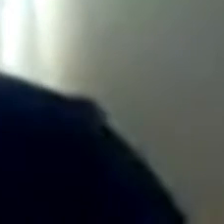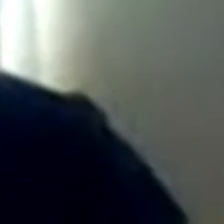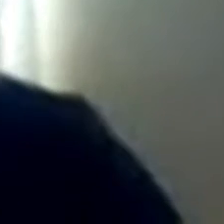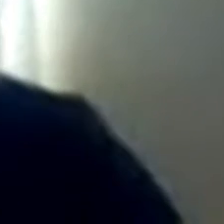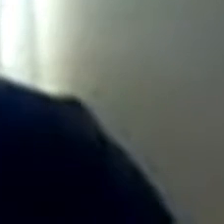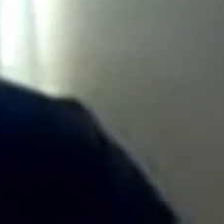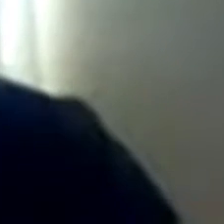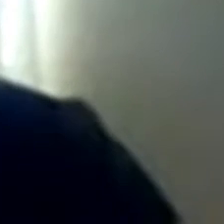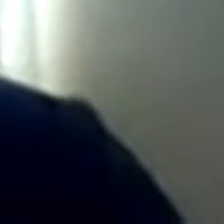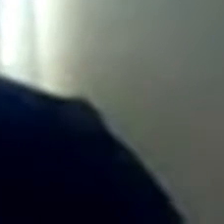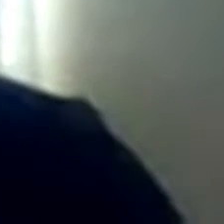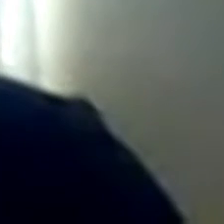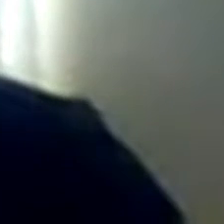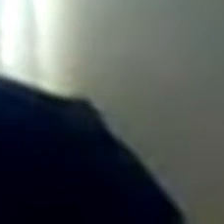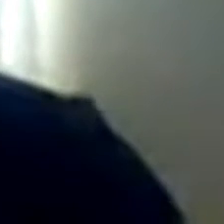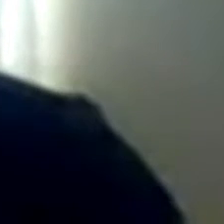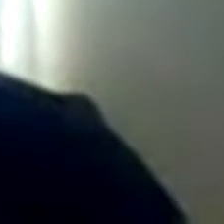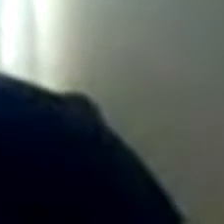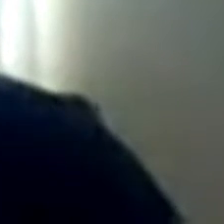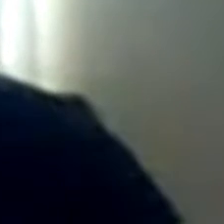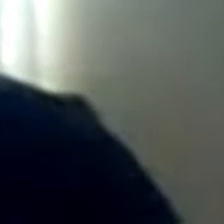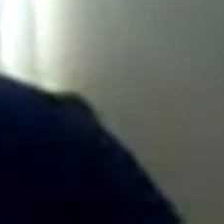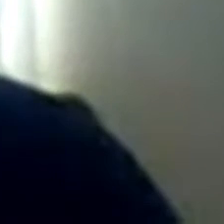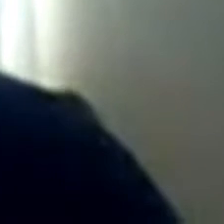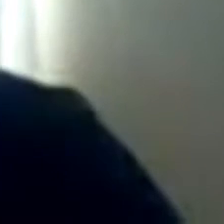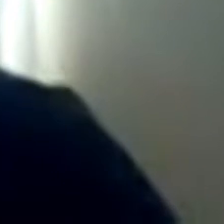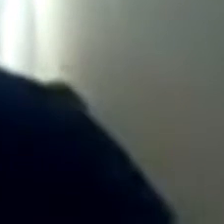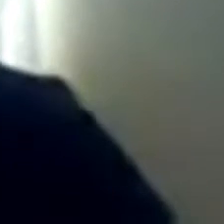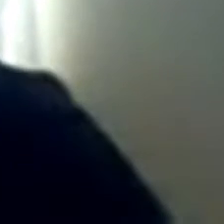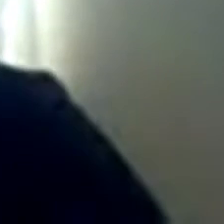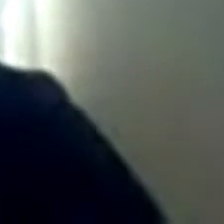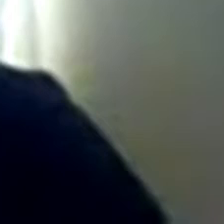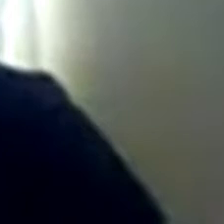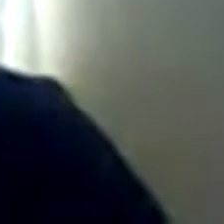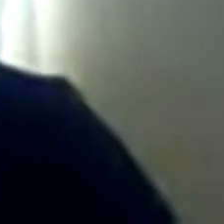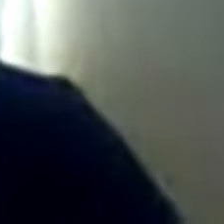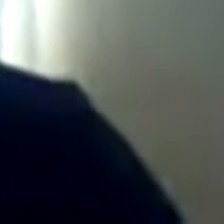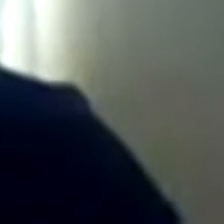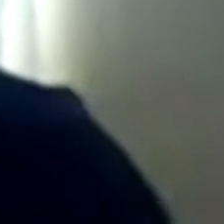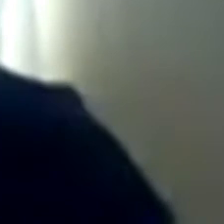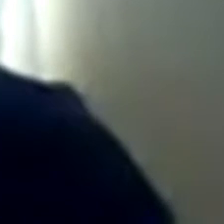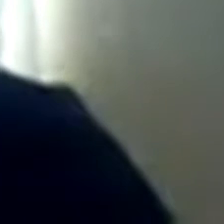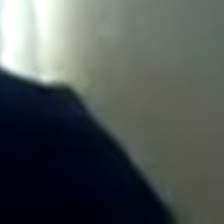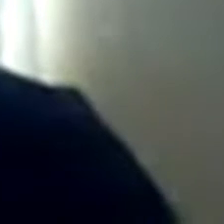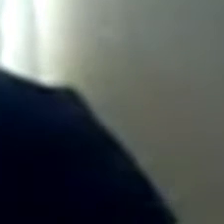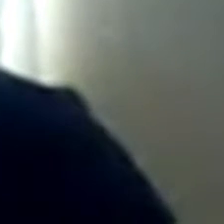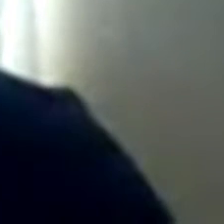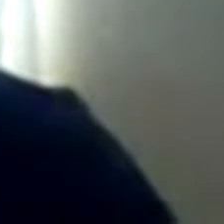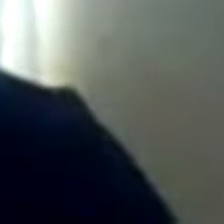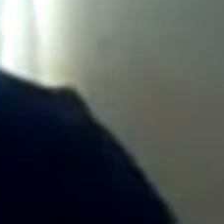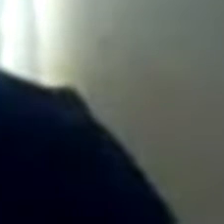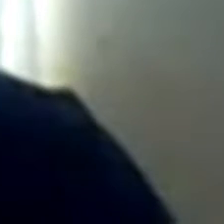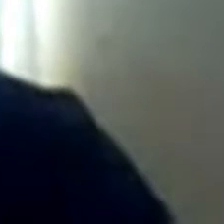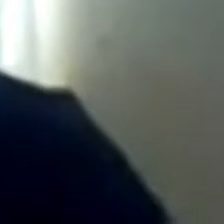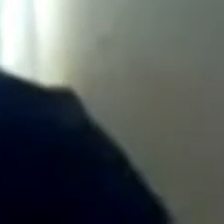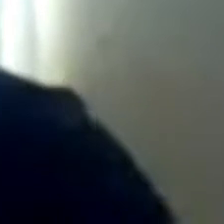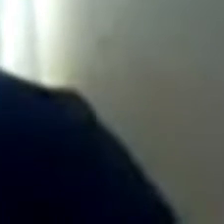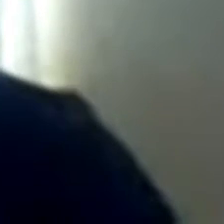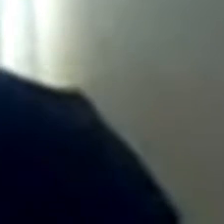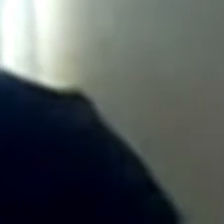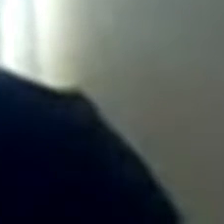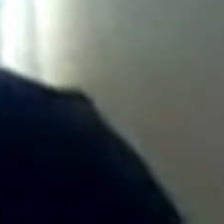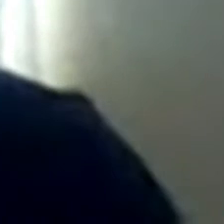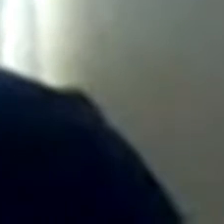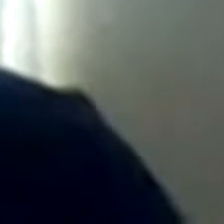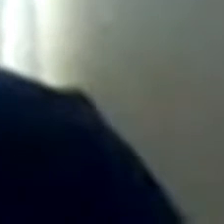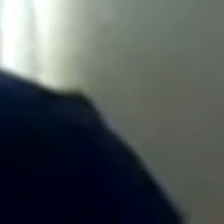aparece como invisível. E isso é uma contradição, porque você vai lá no centro, igual nossos colegas têm colocado aqui, e logo quando